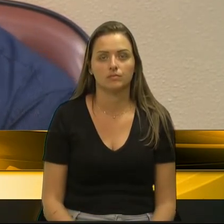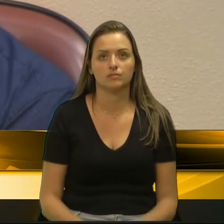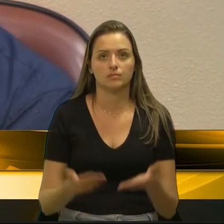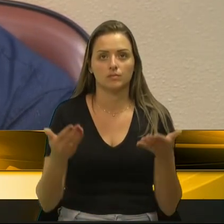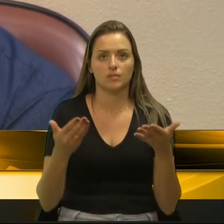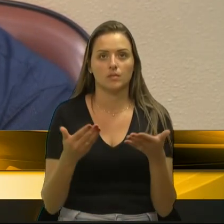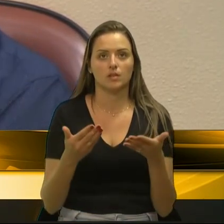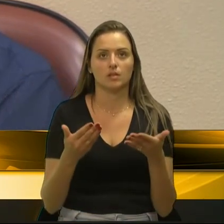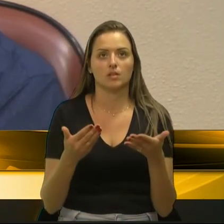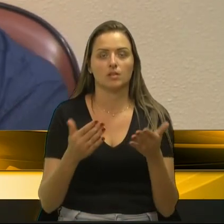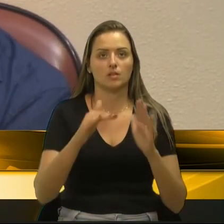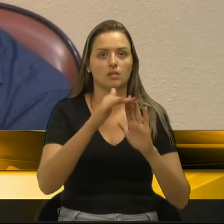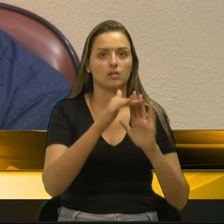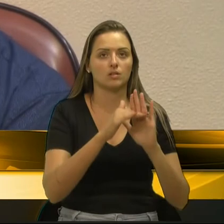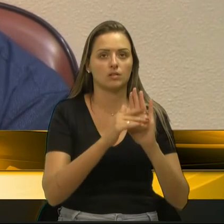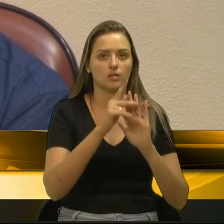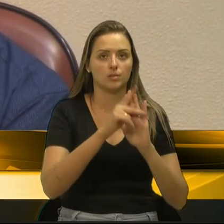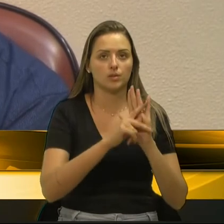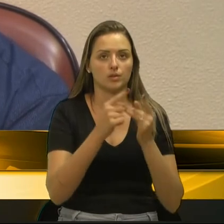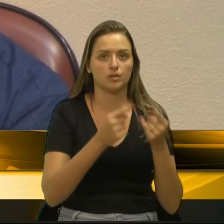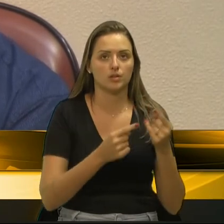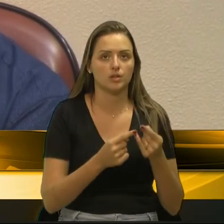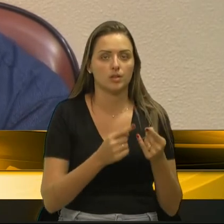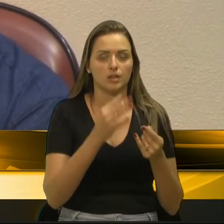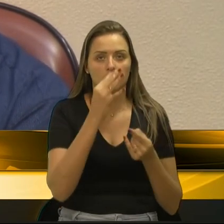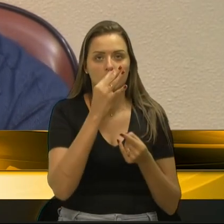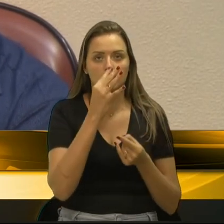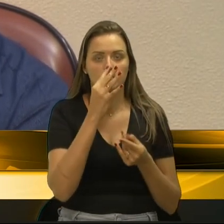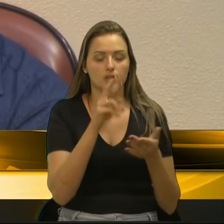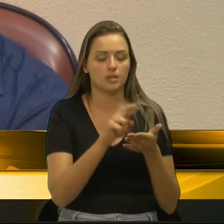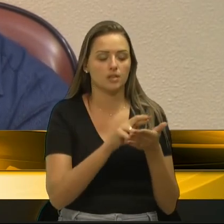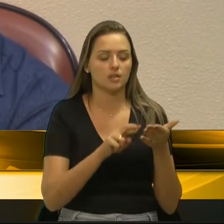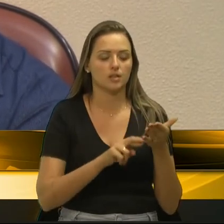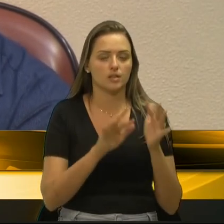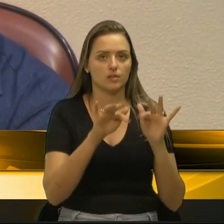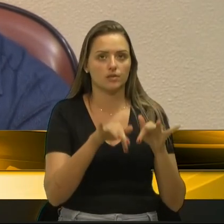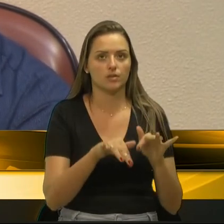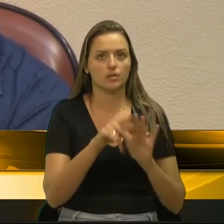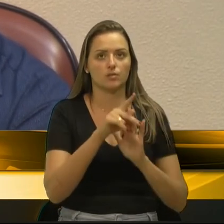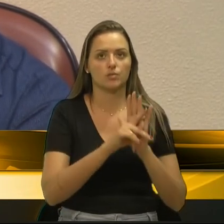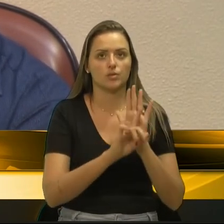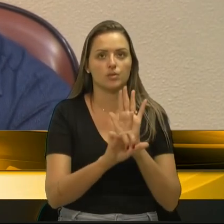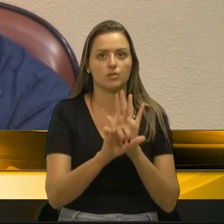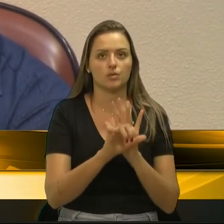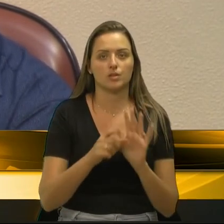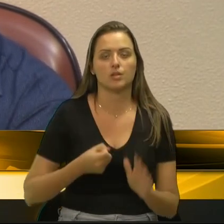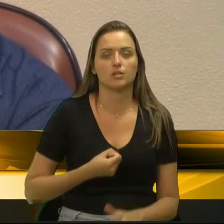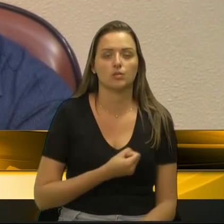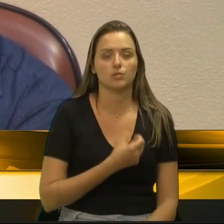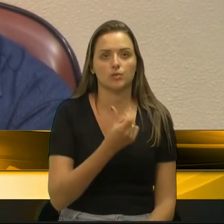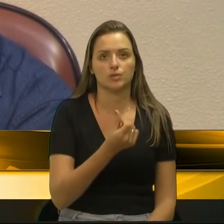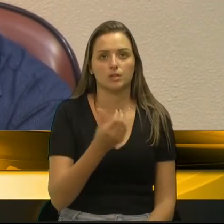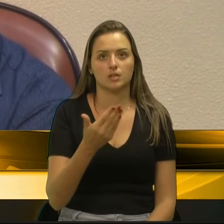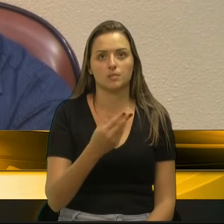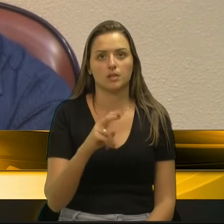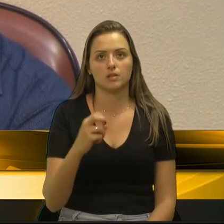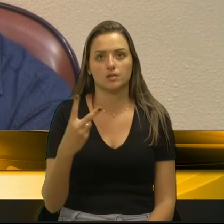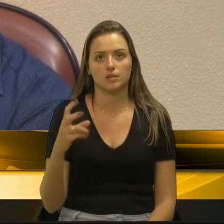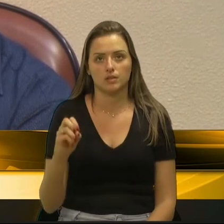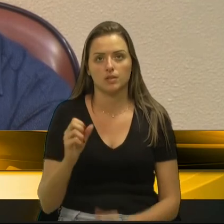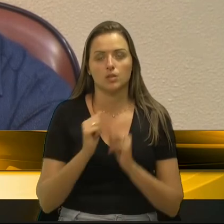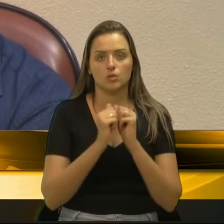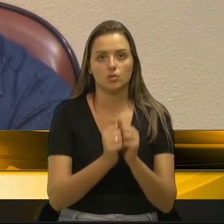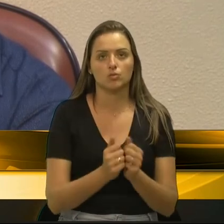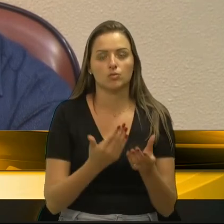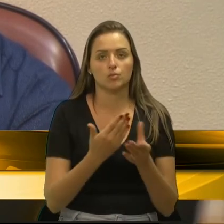Passemos à ordem do dia. Em apreciação, parecer de redação final do projeto de lei número 6/2020,